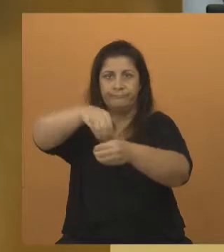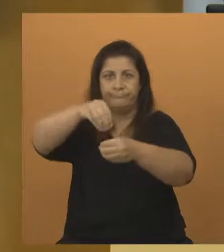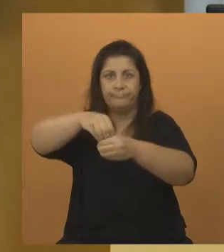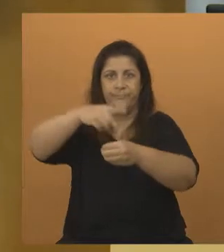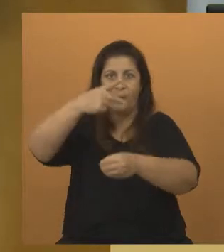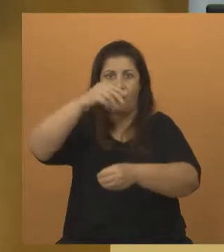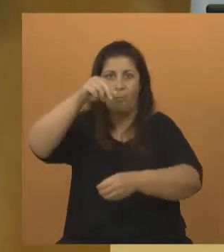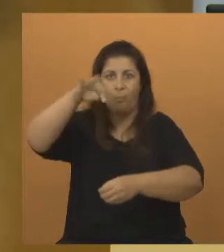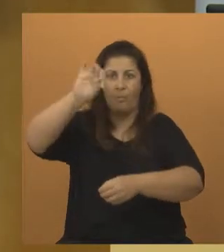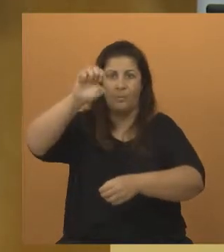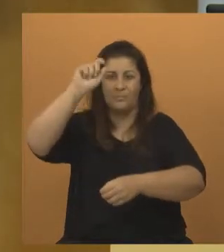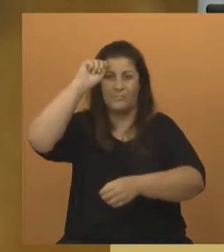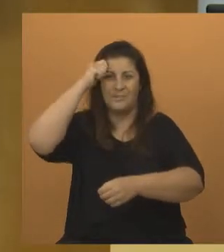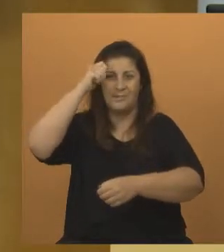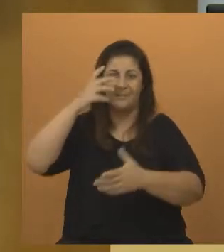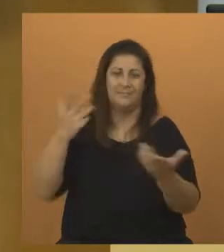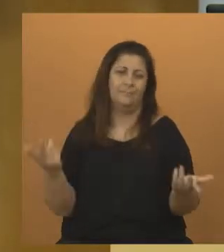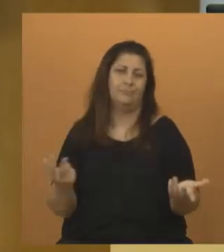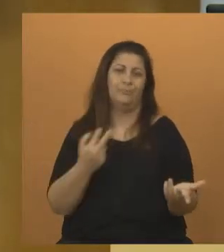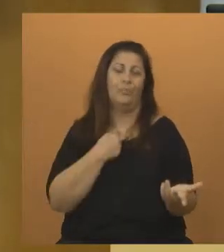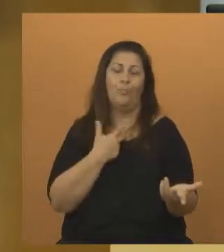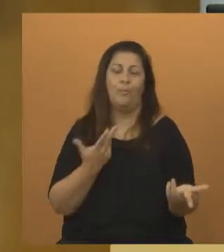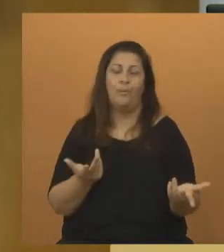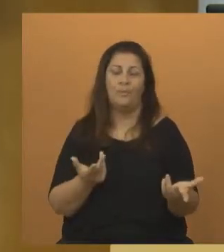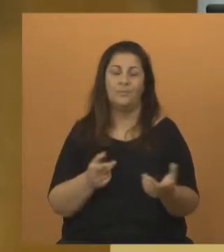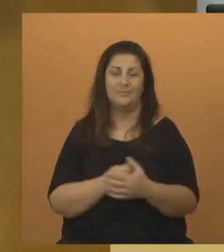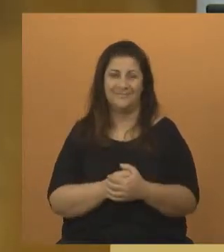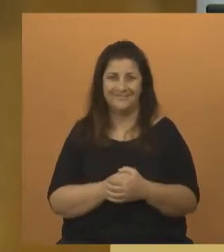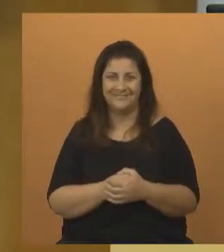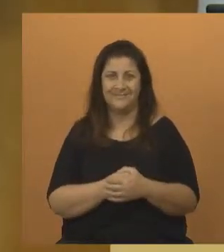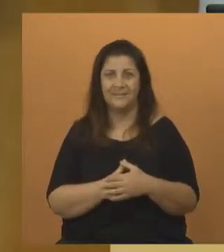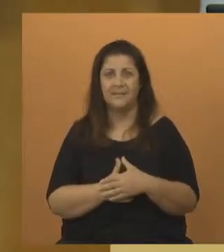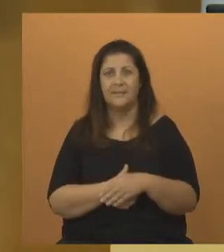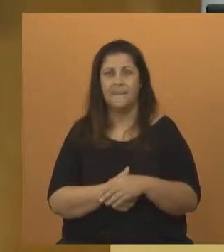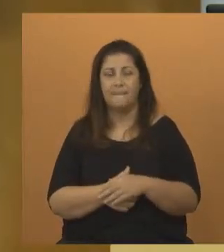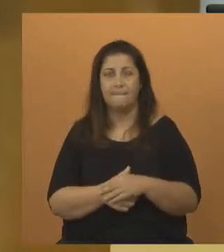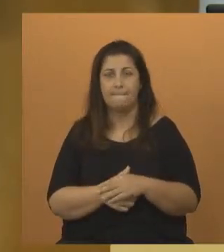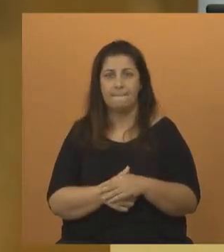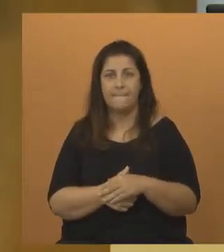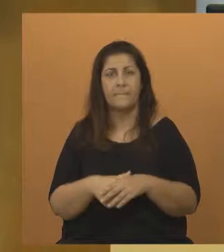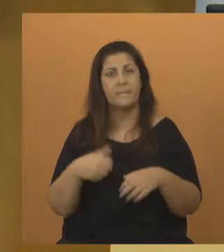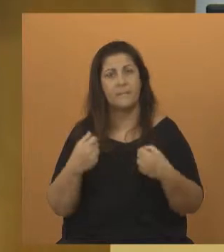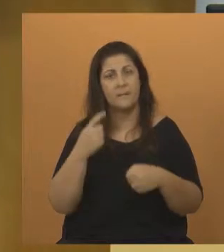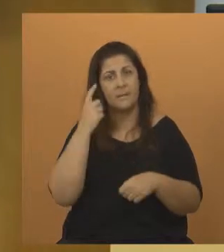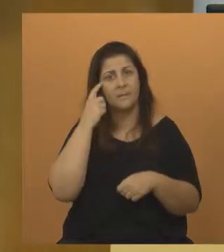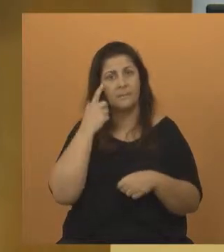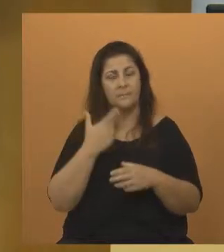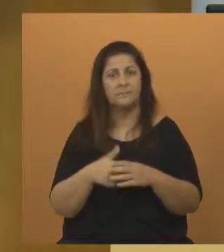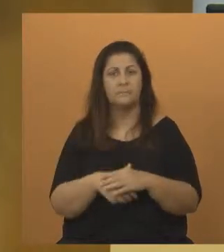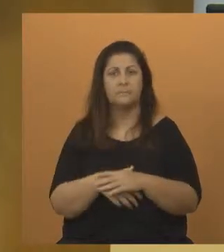cabe lá na Ponte Preta. Esse que eu estou pensativo, Anaí, sempre no